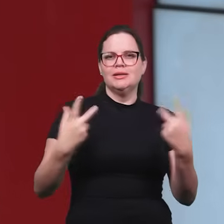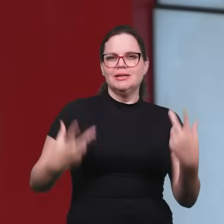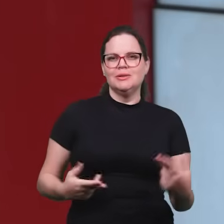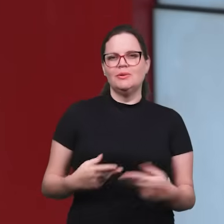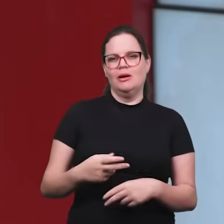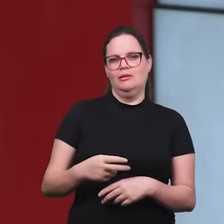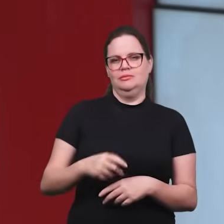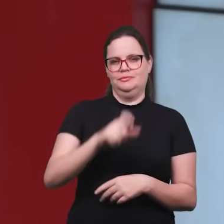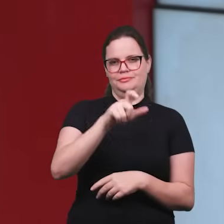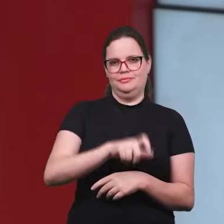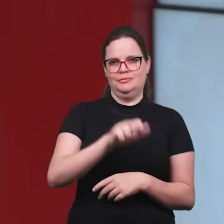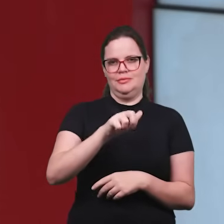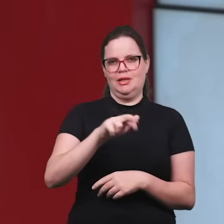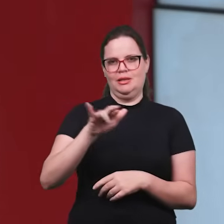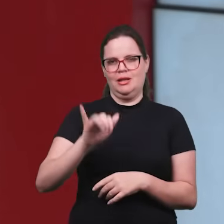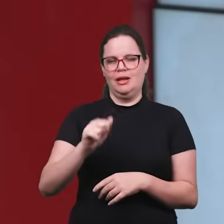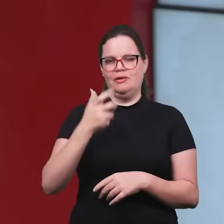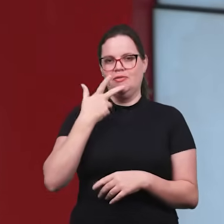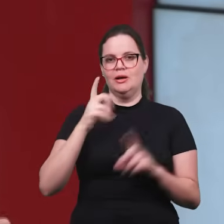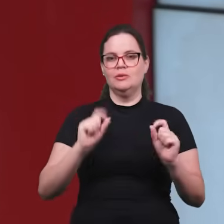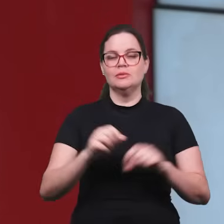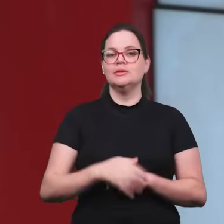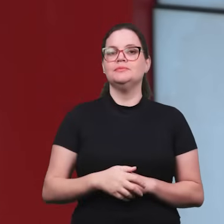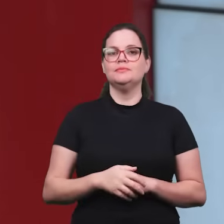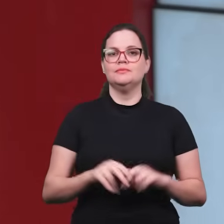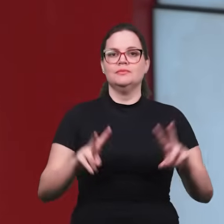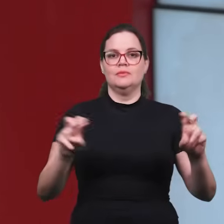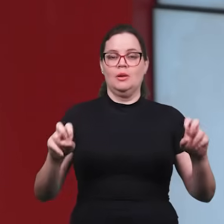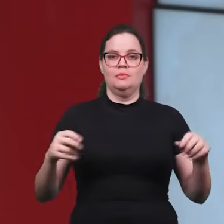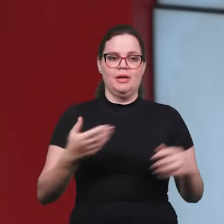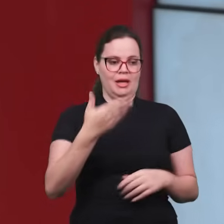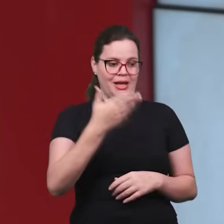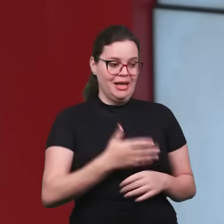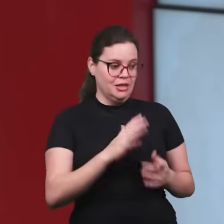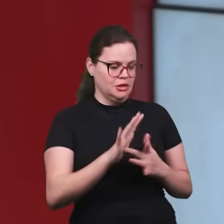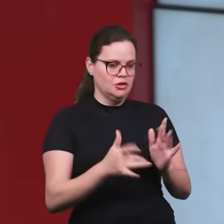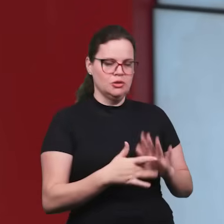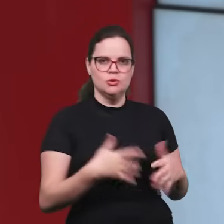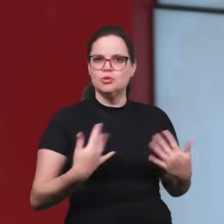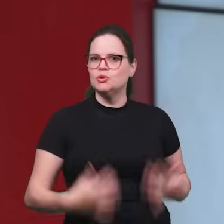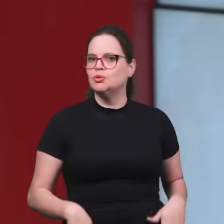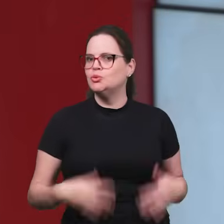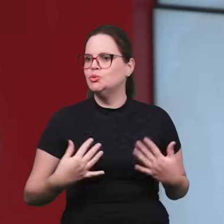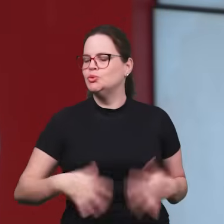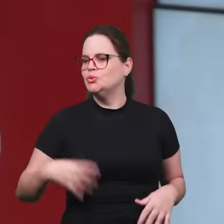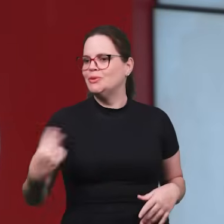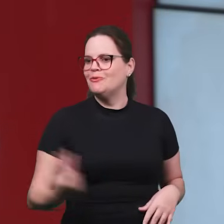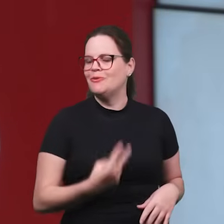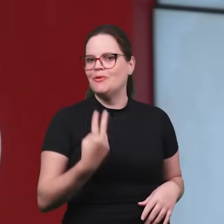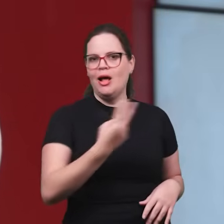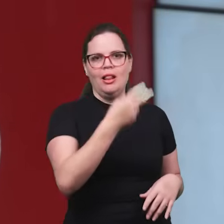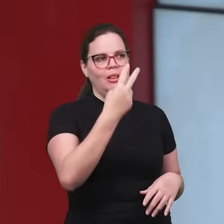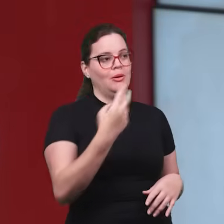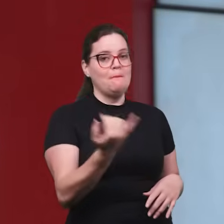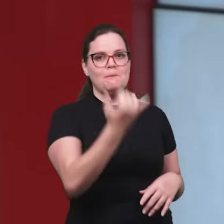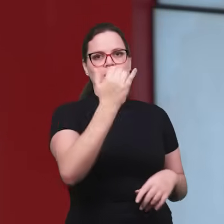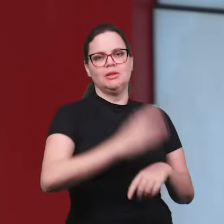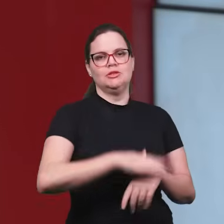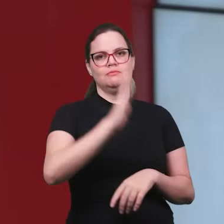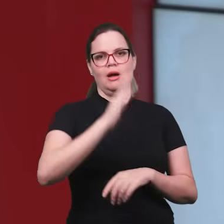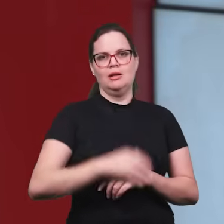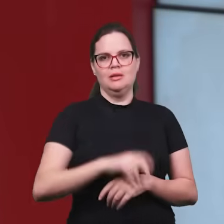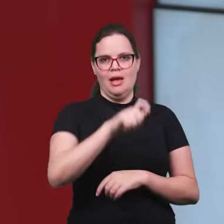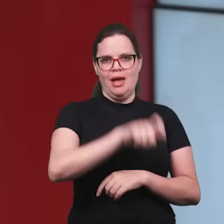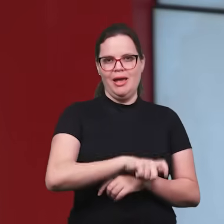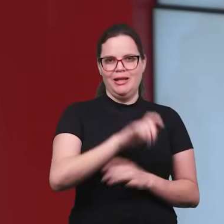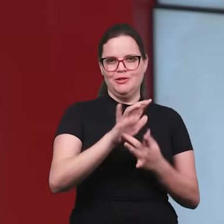o valor do Senhor Jesus, o valor nosso para o Senhor Jesus é a nossa alma. Então o Senhor Jesus não estava preocupado com a situação